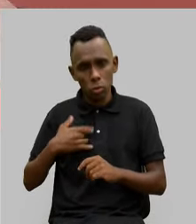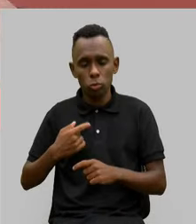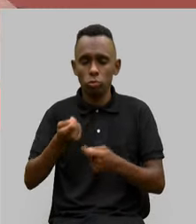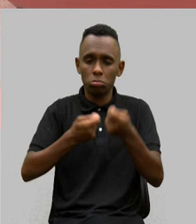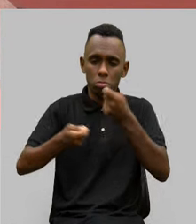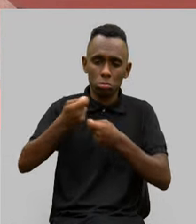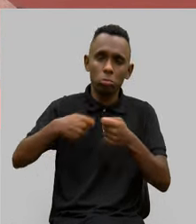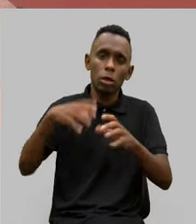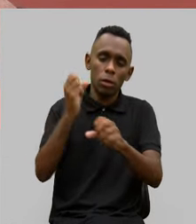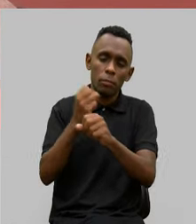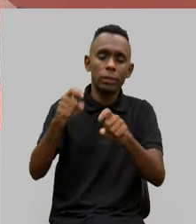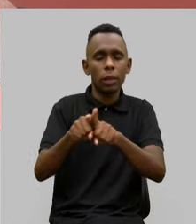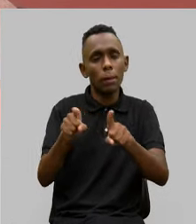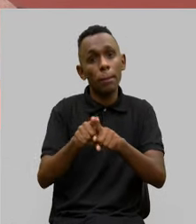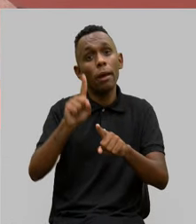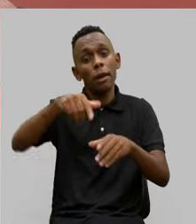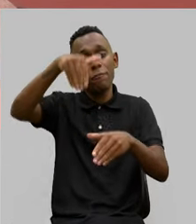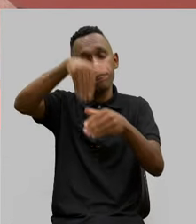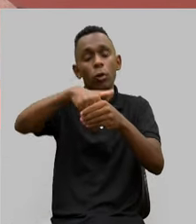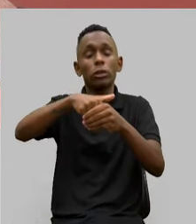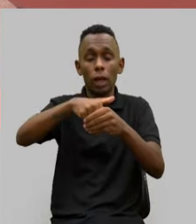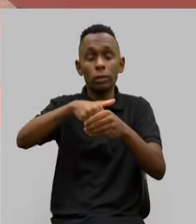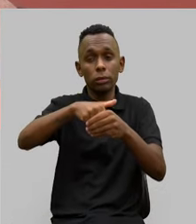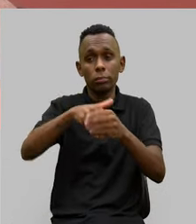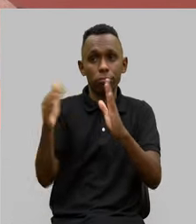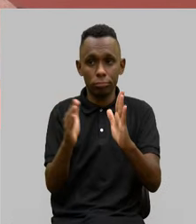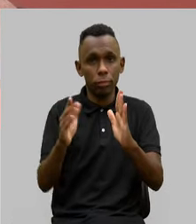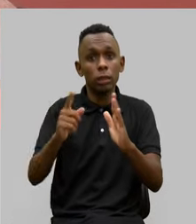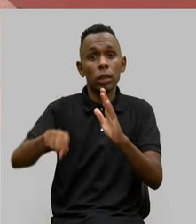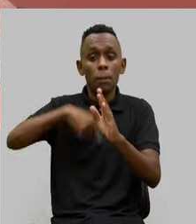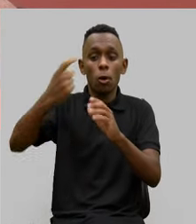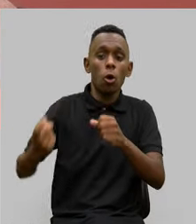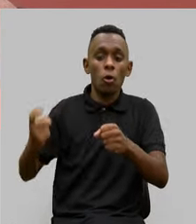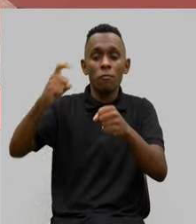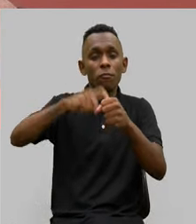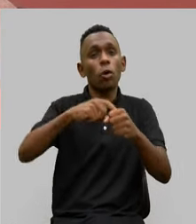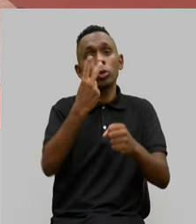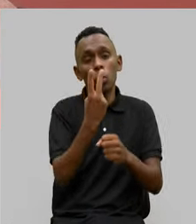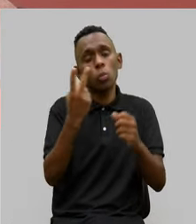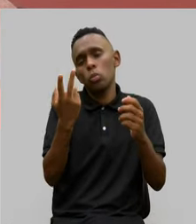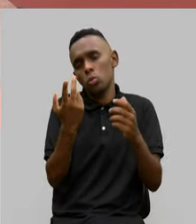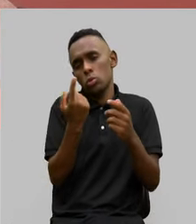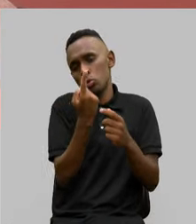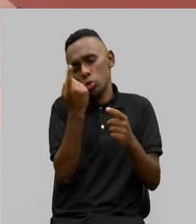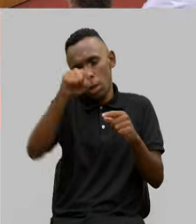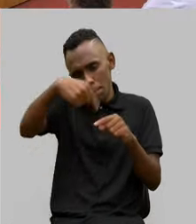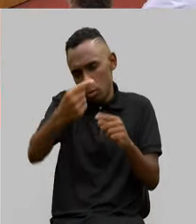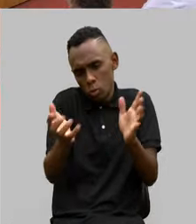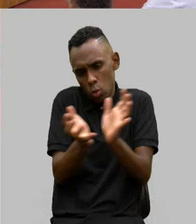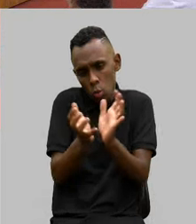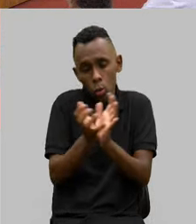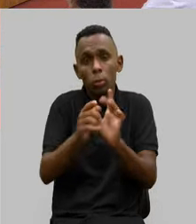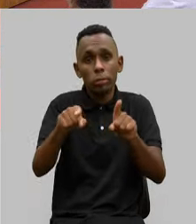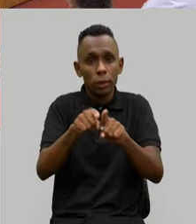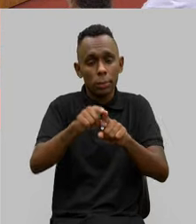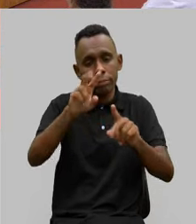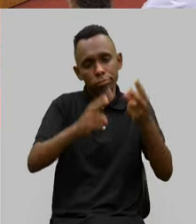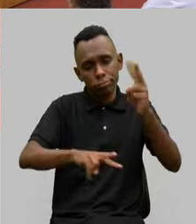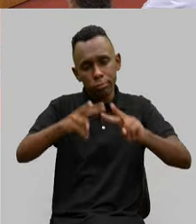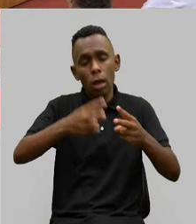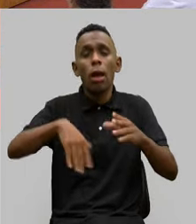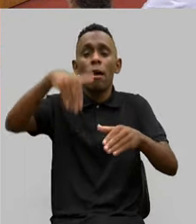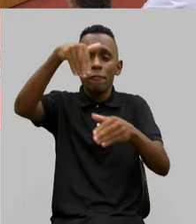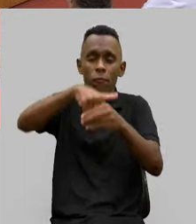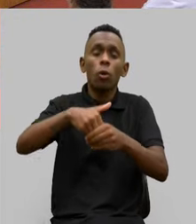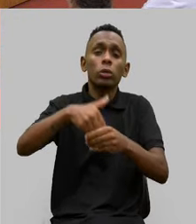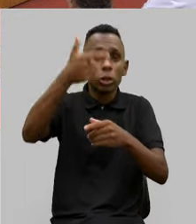orçamentária é votado em um turno volta para uma comissão de mérito a comissão vota de